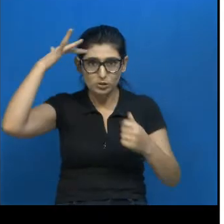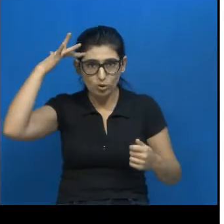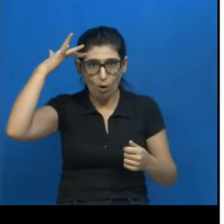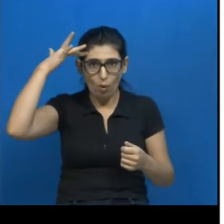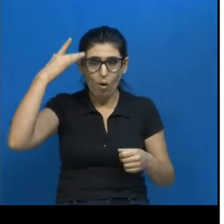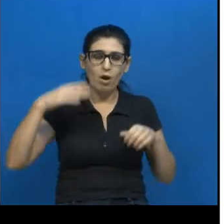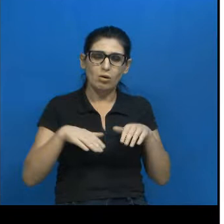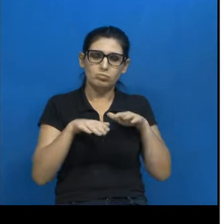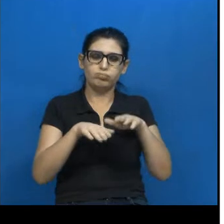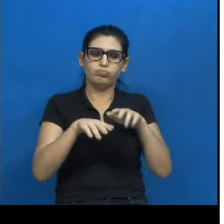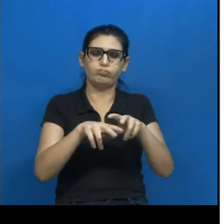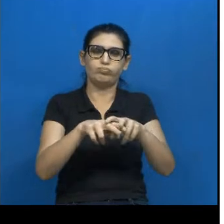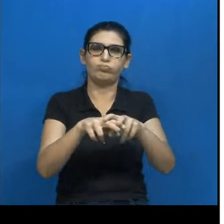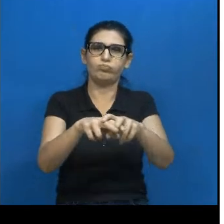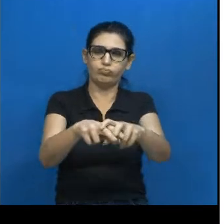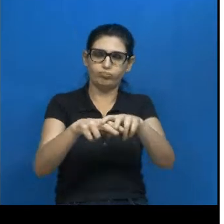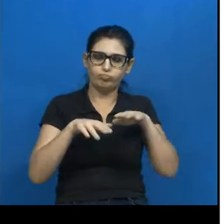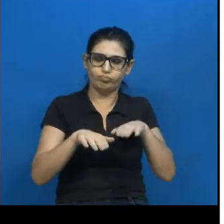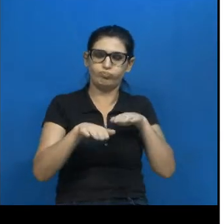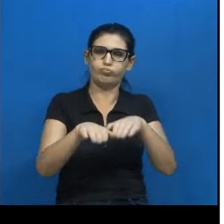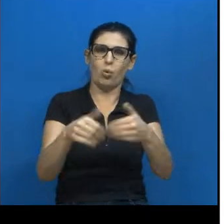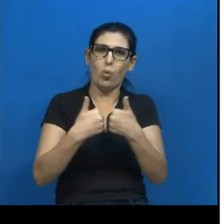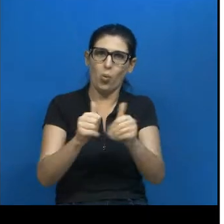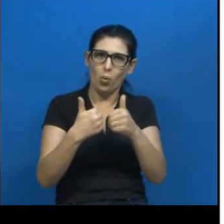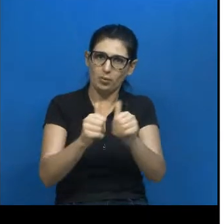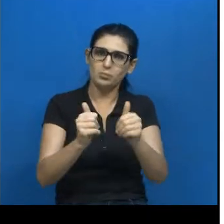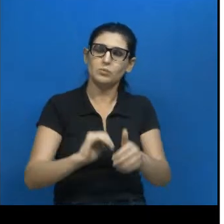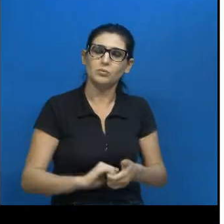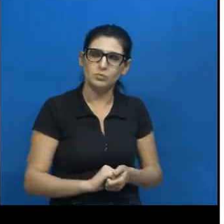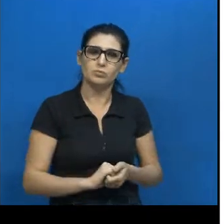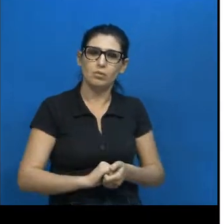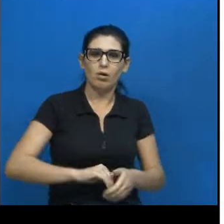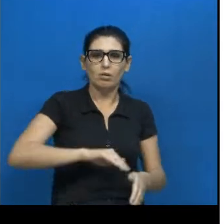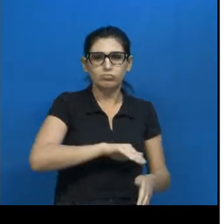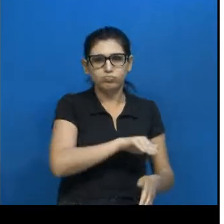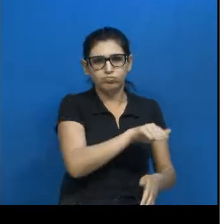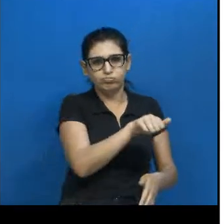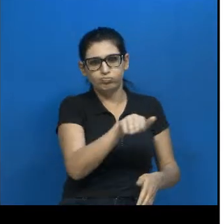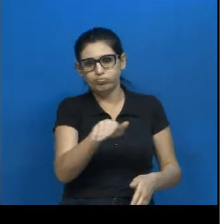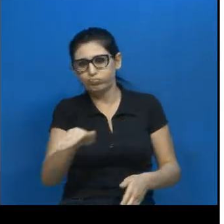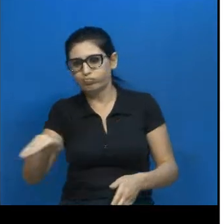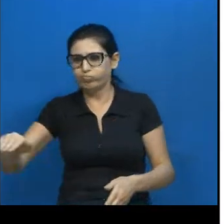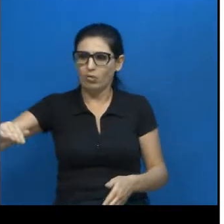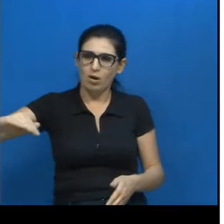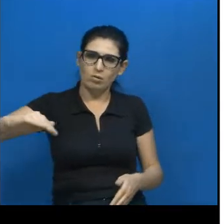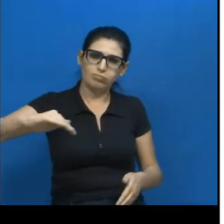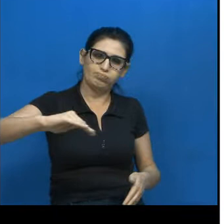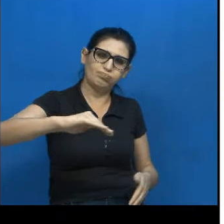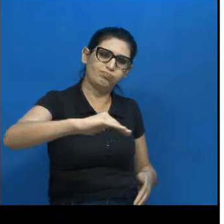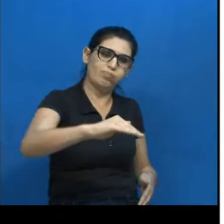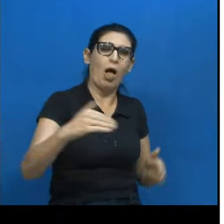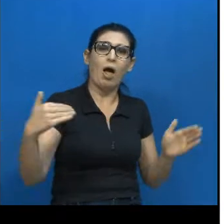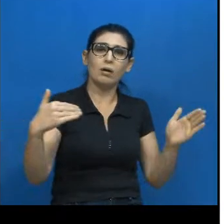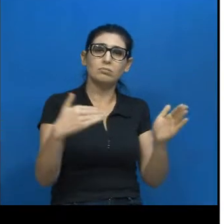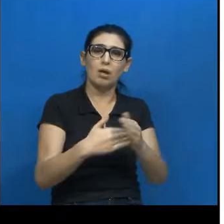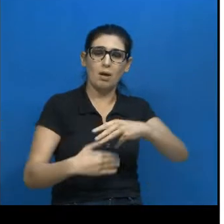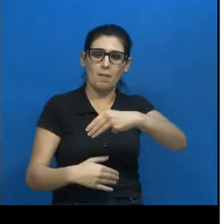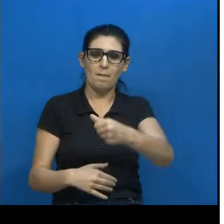Lua, faz a laçada dentro do bairro normal e ele vem até a Major Acácio, que é a que está do nosso lado